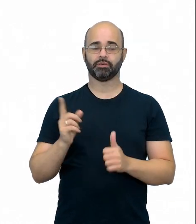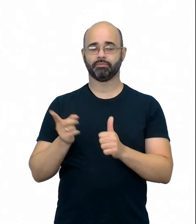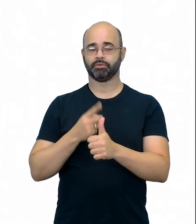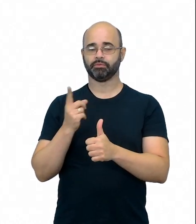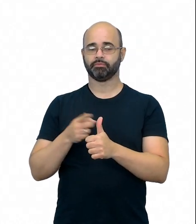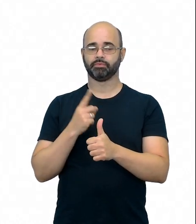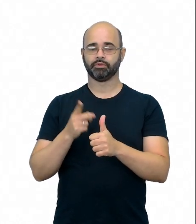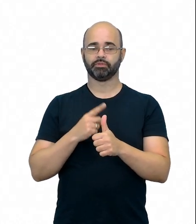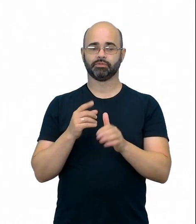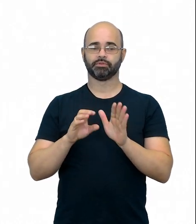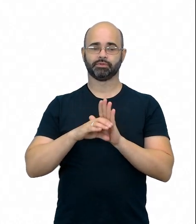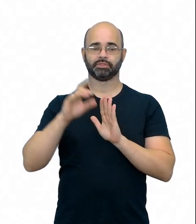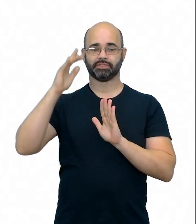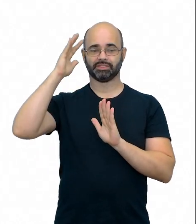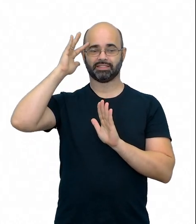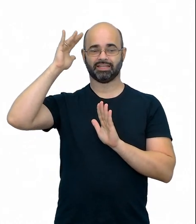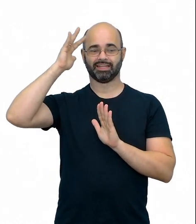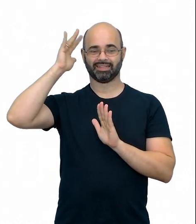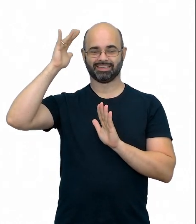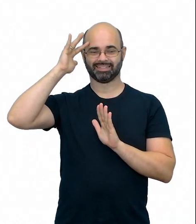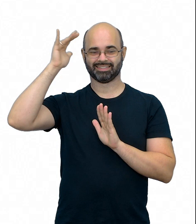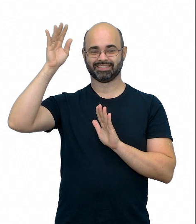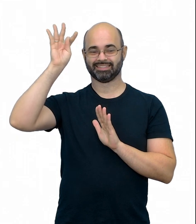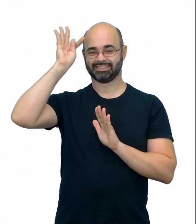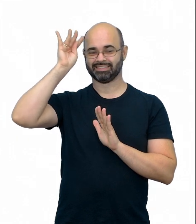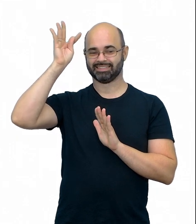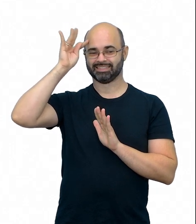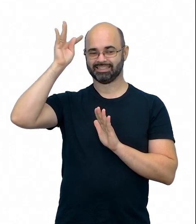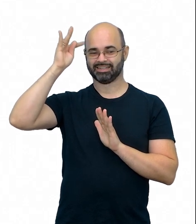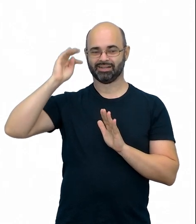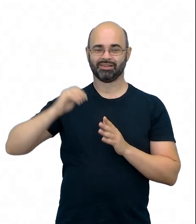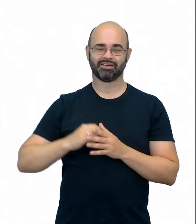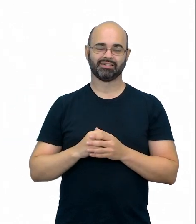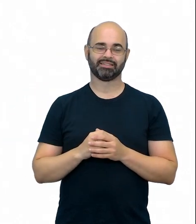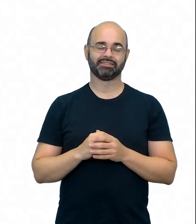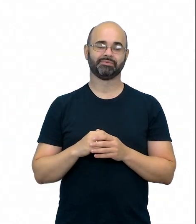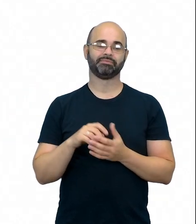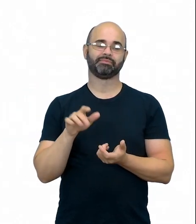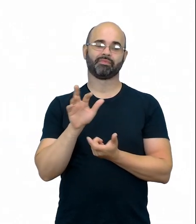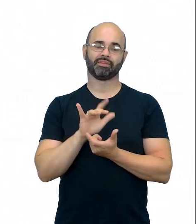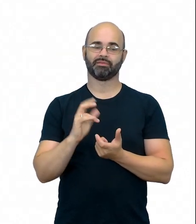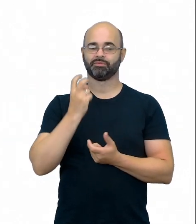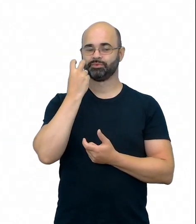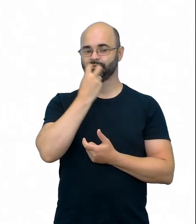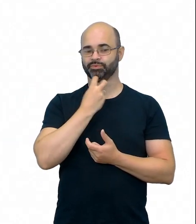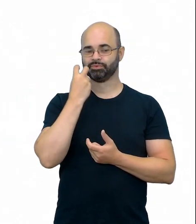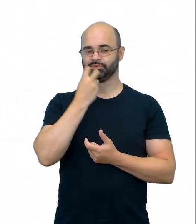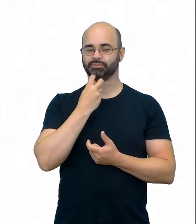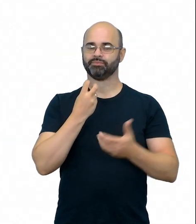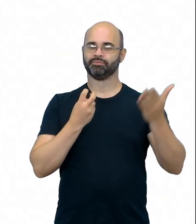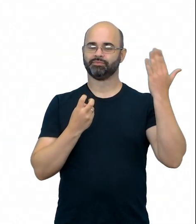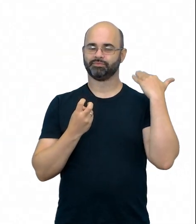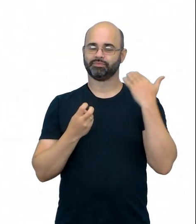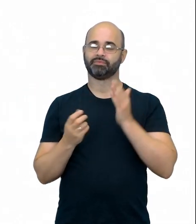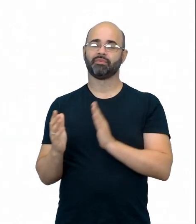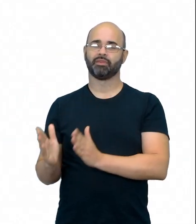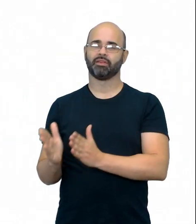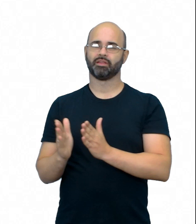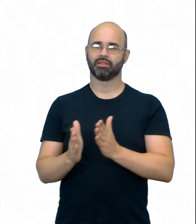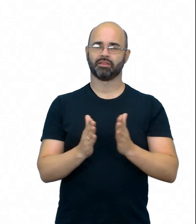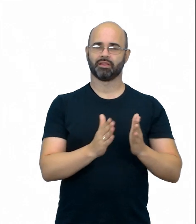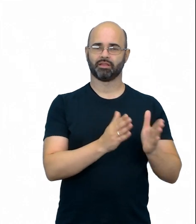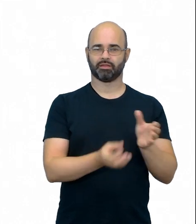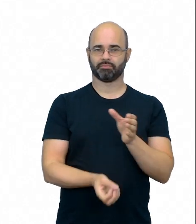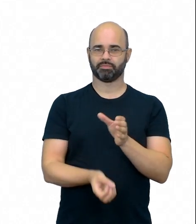concepções teóricas acerca do letramento e da oralidade, que já foram discutidas na formação de